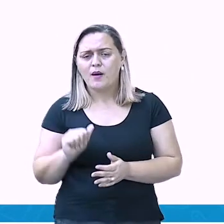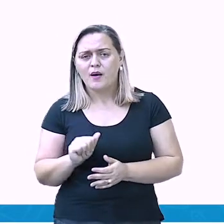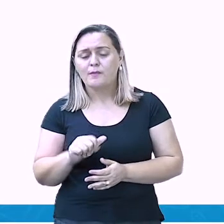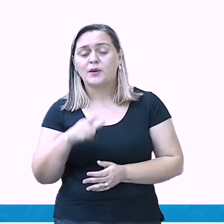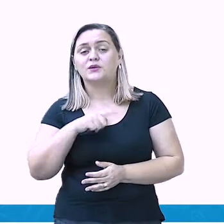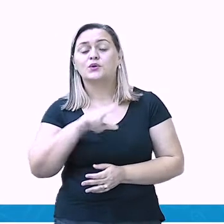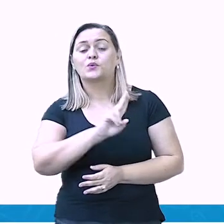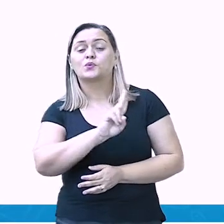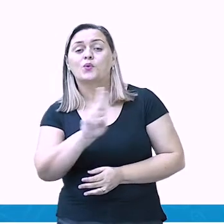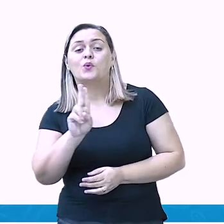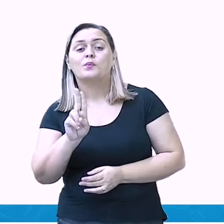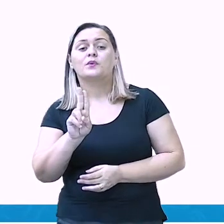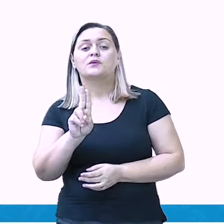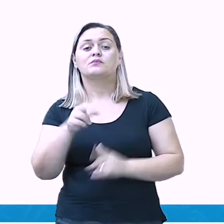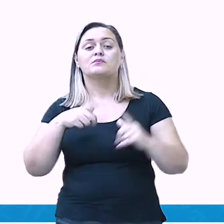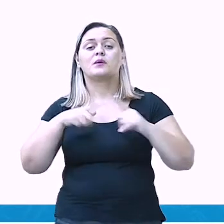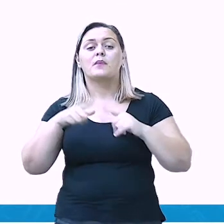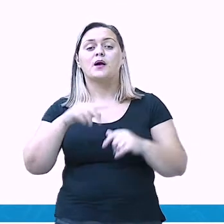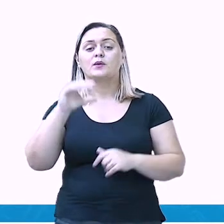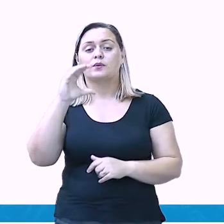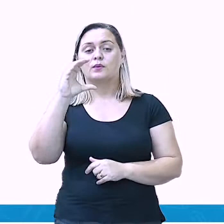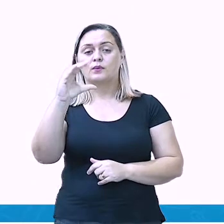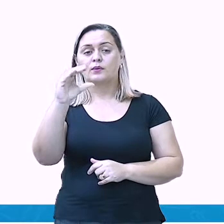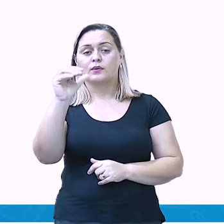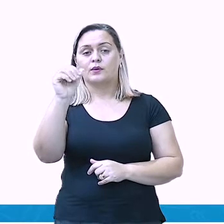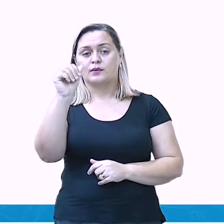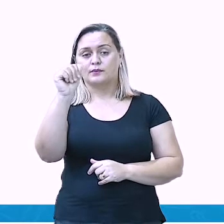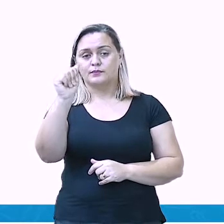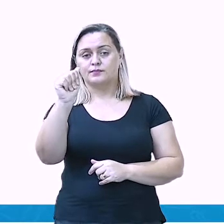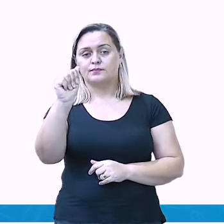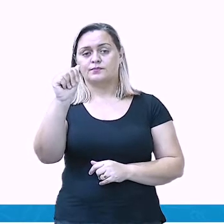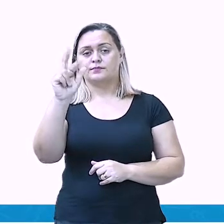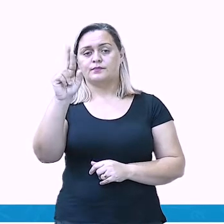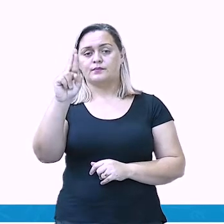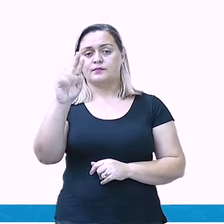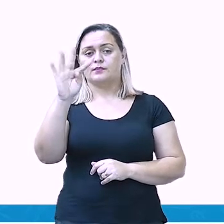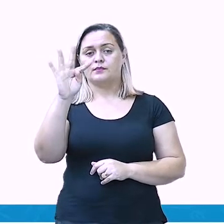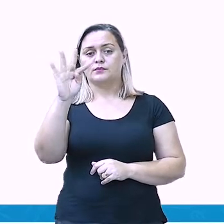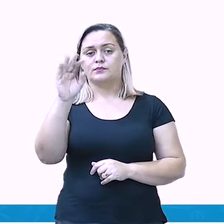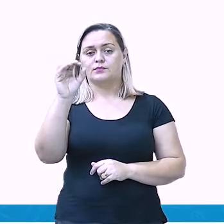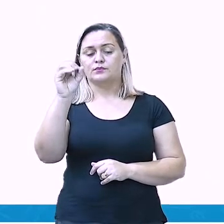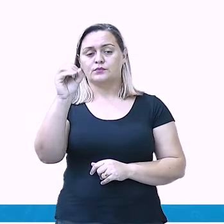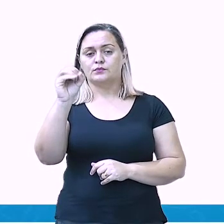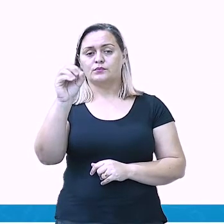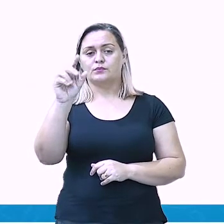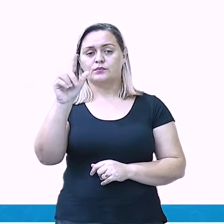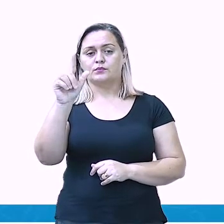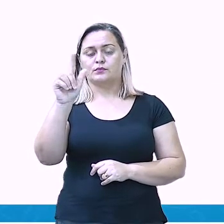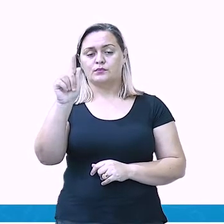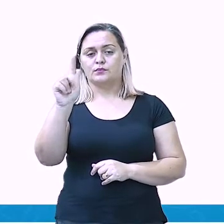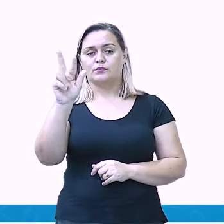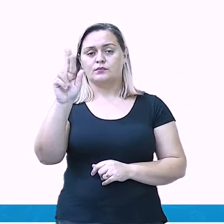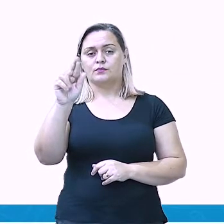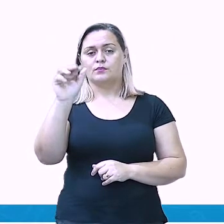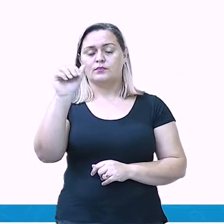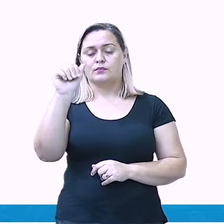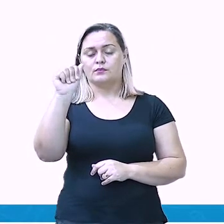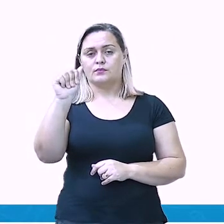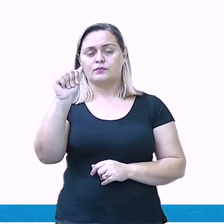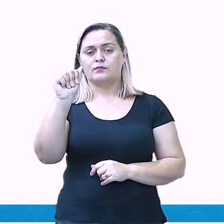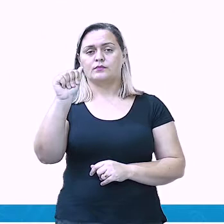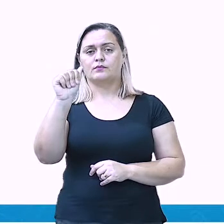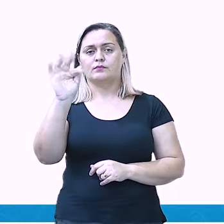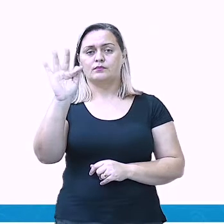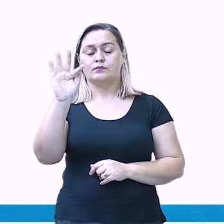aquele espaço, aquela região espacial, é chamado de cartógrafo. Ele está fazendo